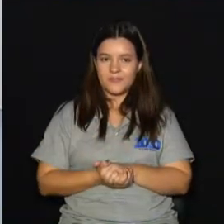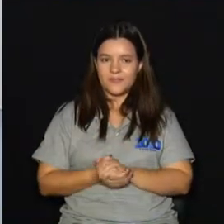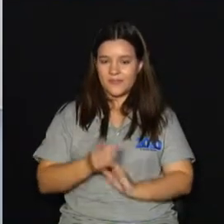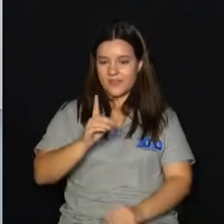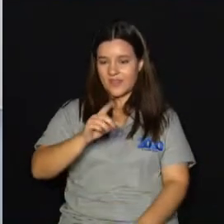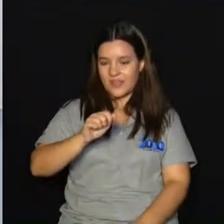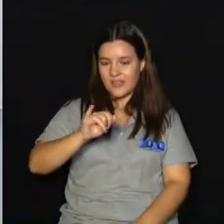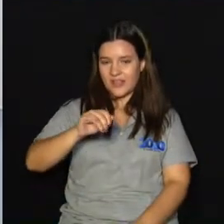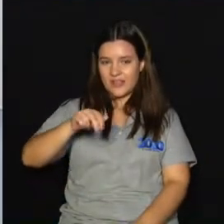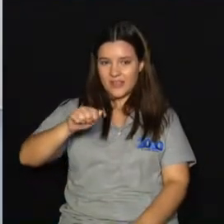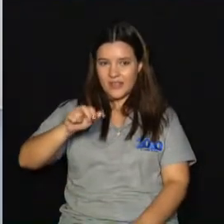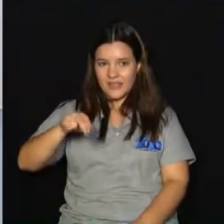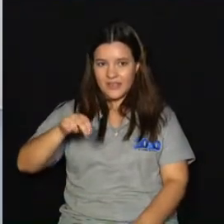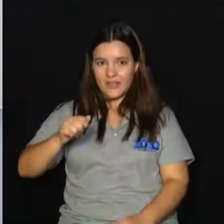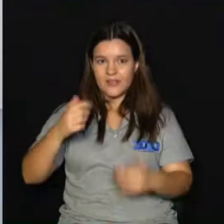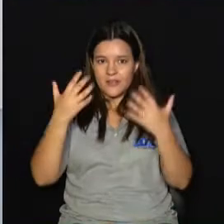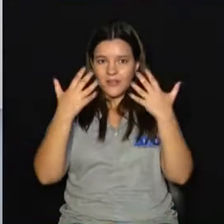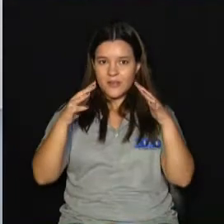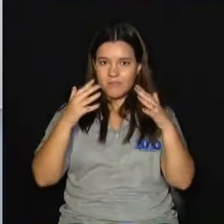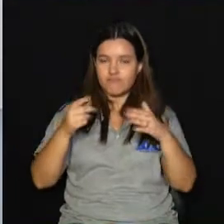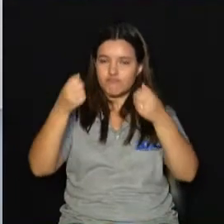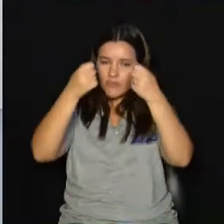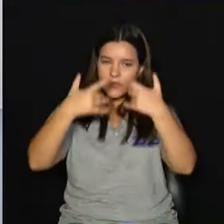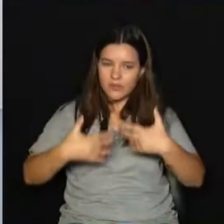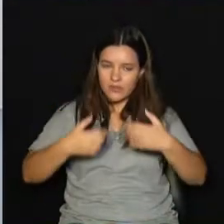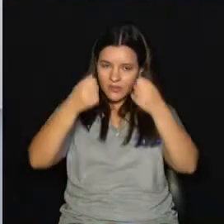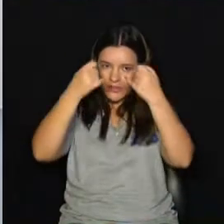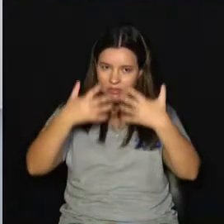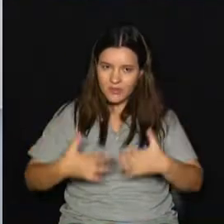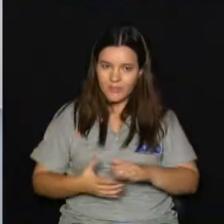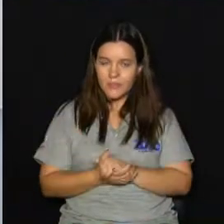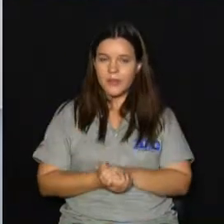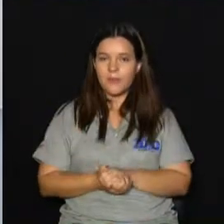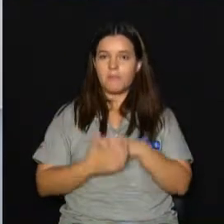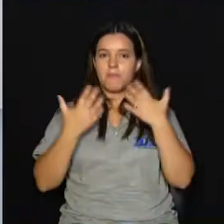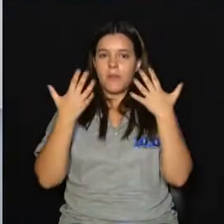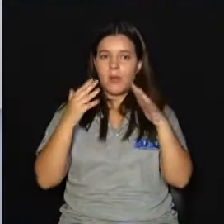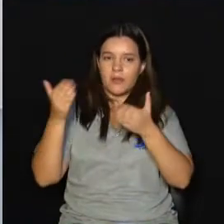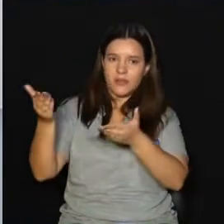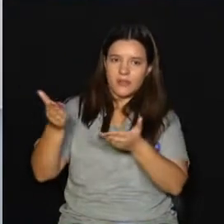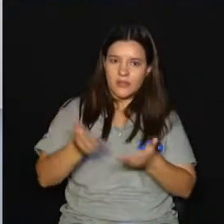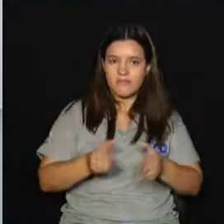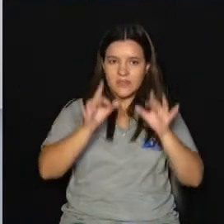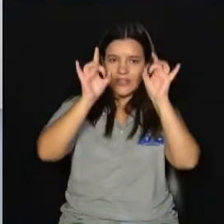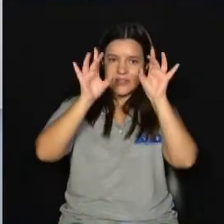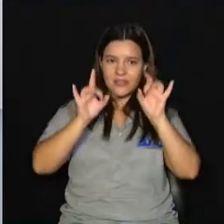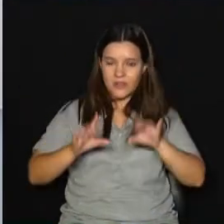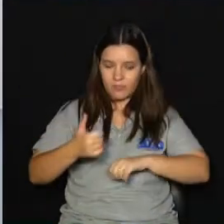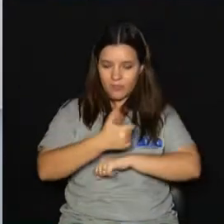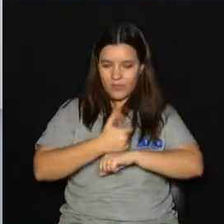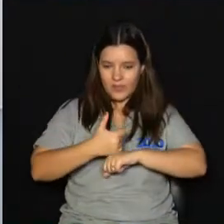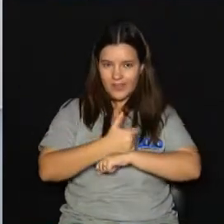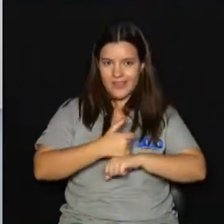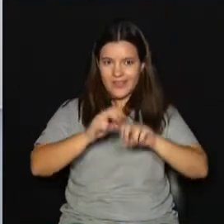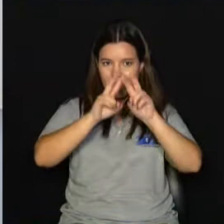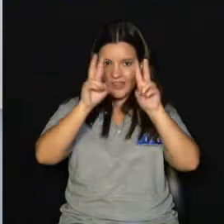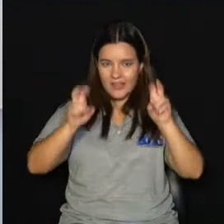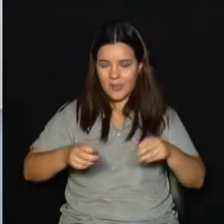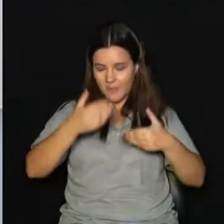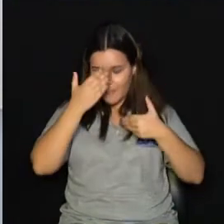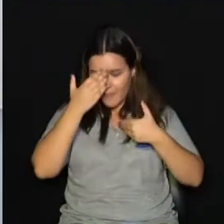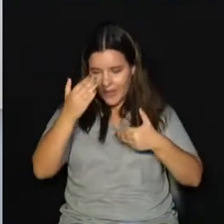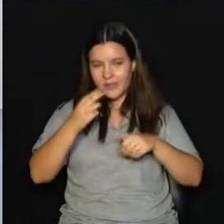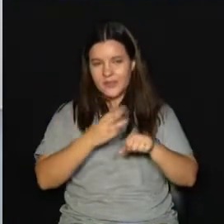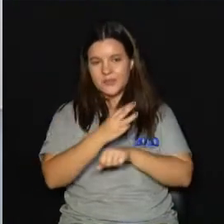Ferreira, parabéns pela exposição da Monise. Henrique Cury, boa tarde, parabéns por trazerem uma especialista no assunto. Muito obrigado. O número do